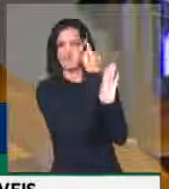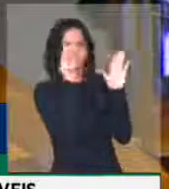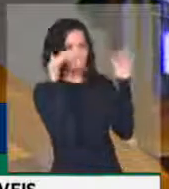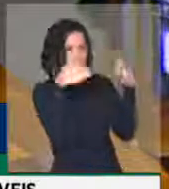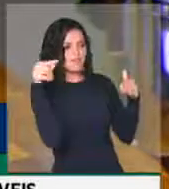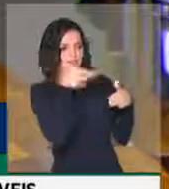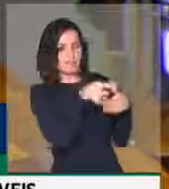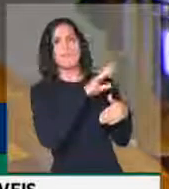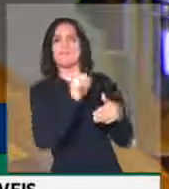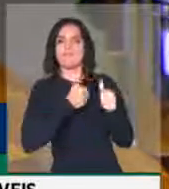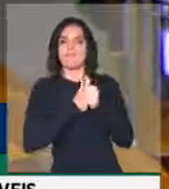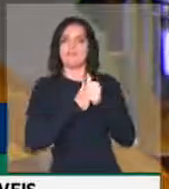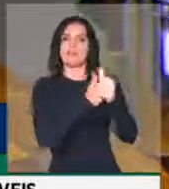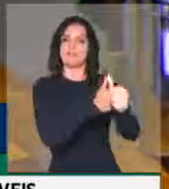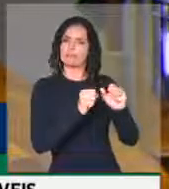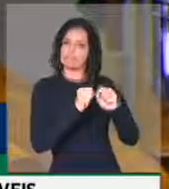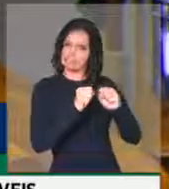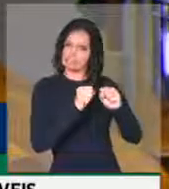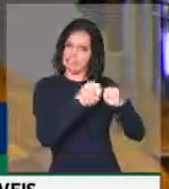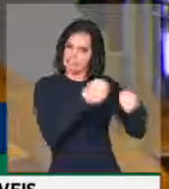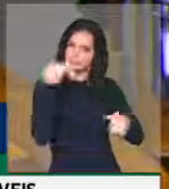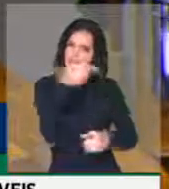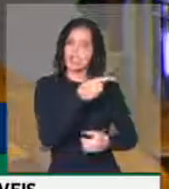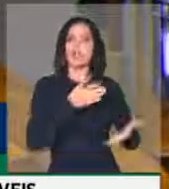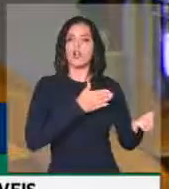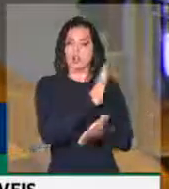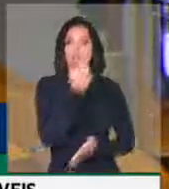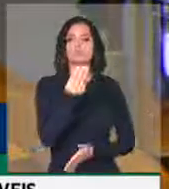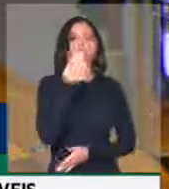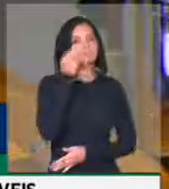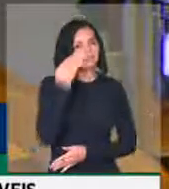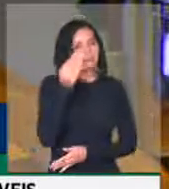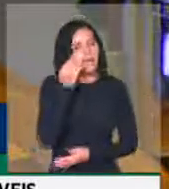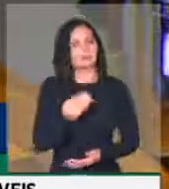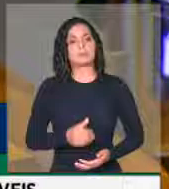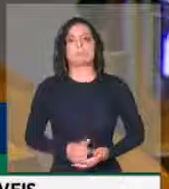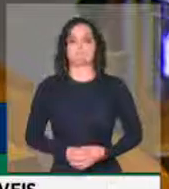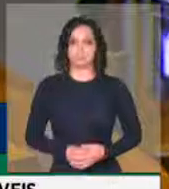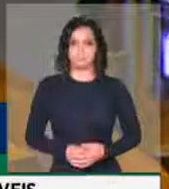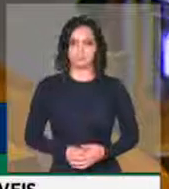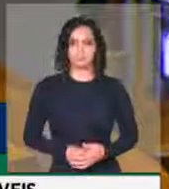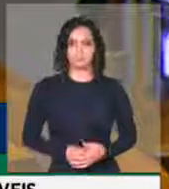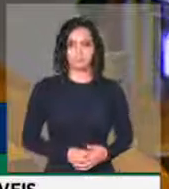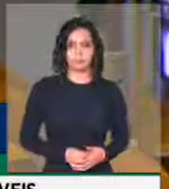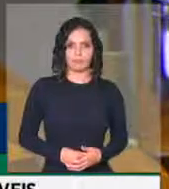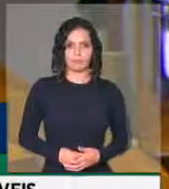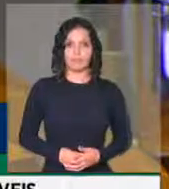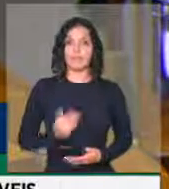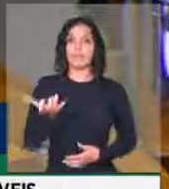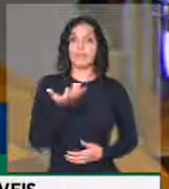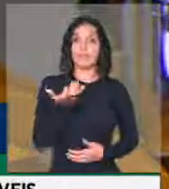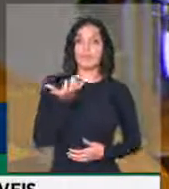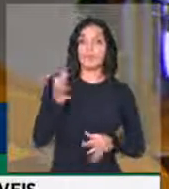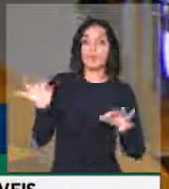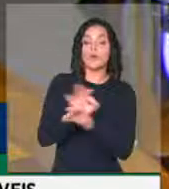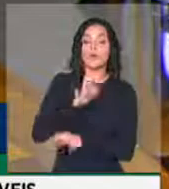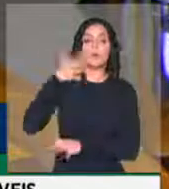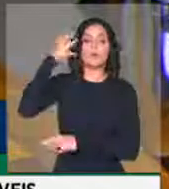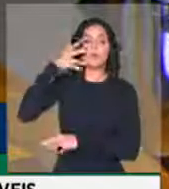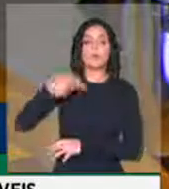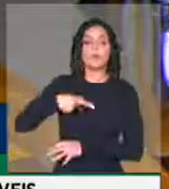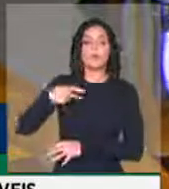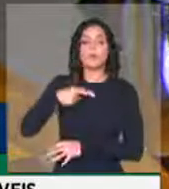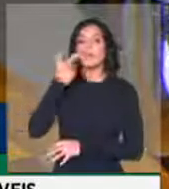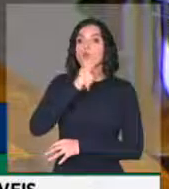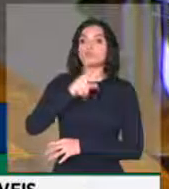obviamente, nós seguiremos defendendo aqui nessa tribuna nas próximas semanas. Quero concluir, presidente, que eu não consigo